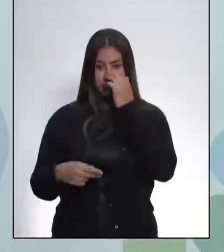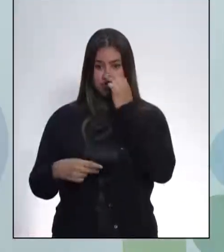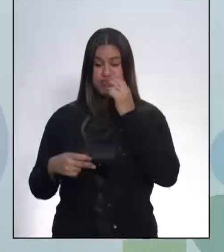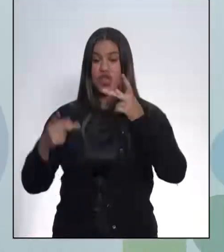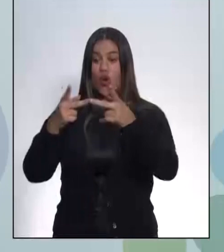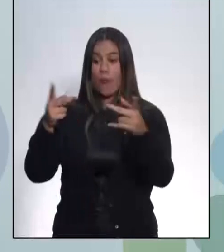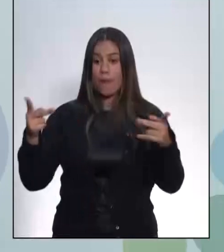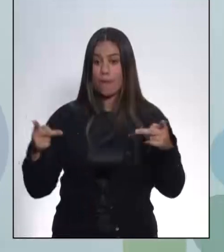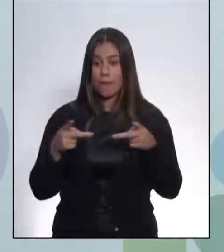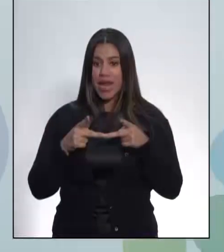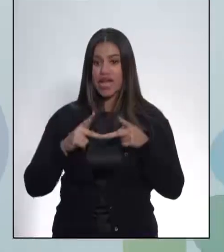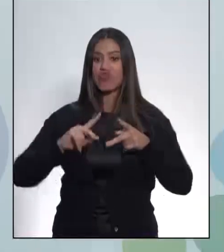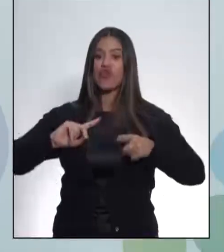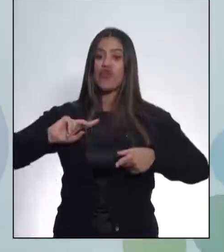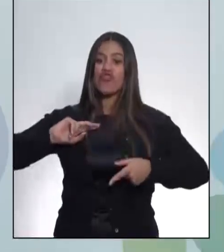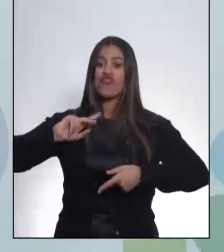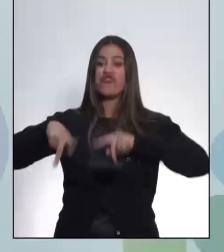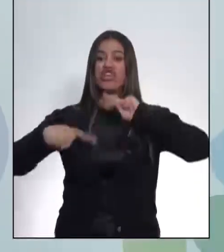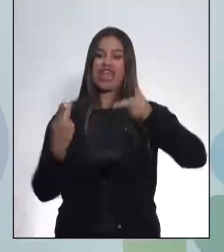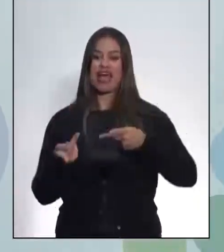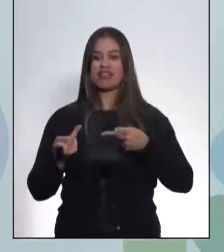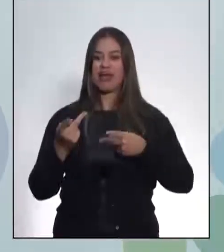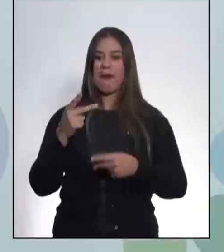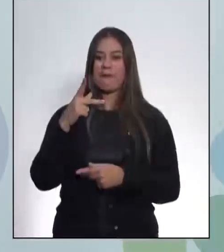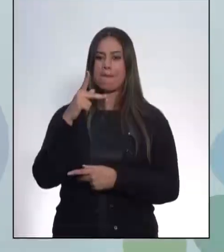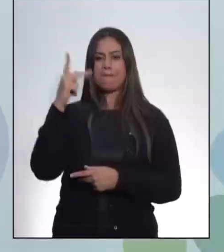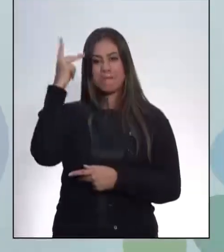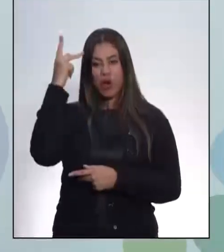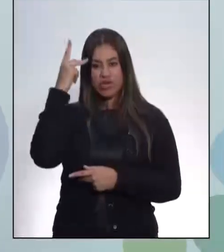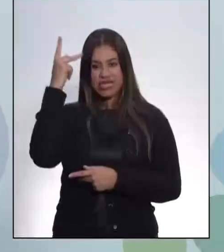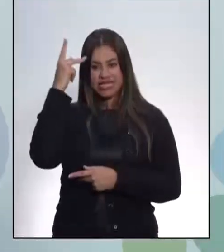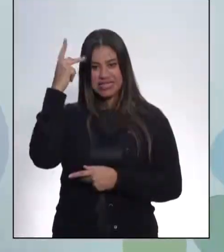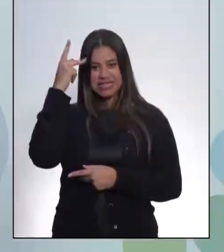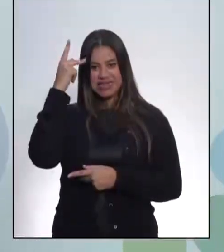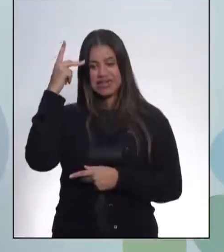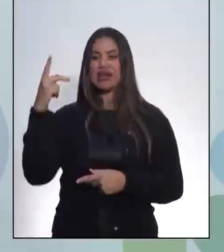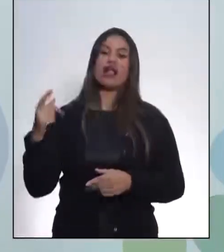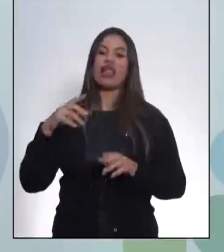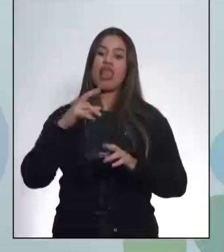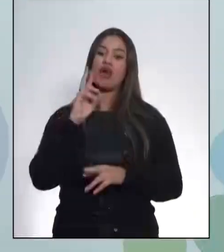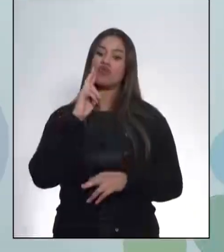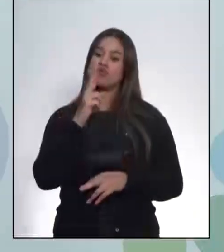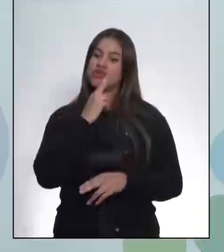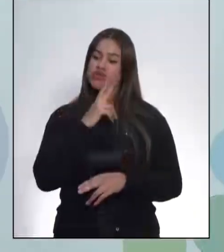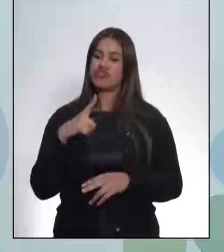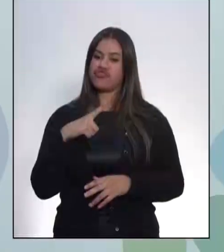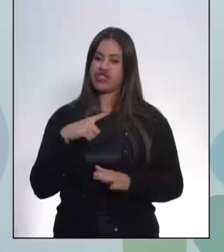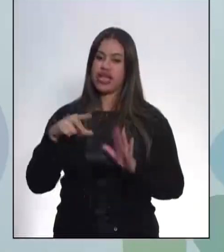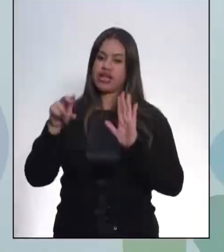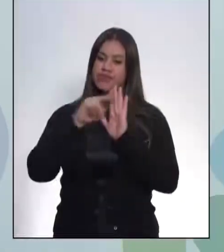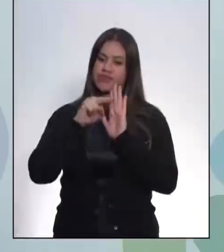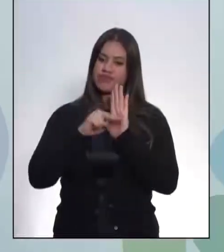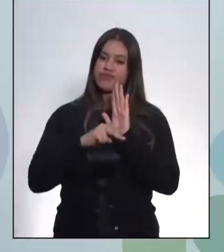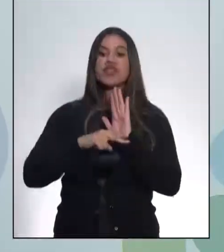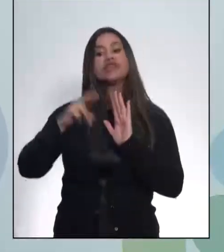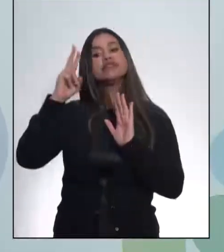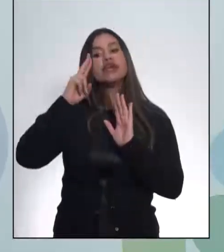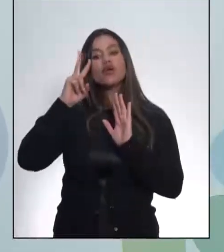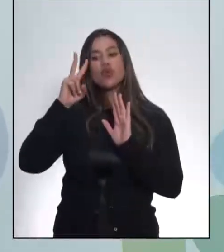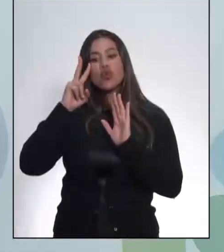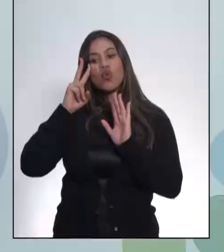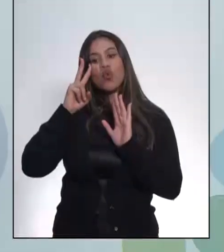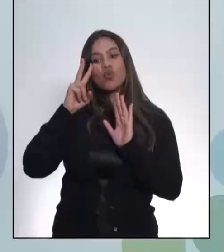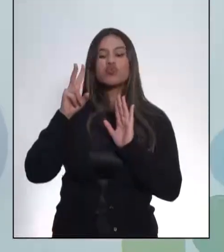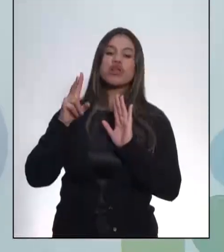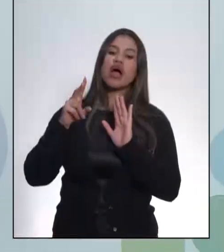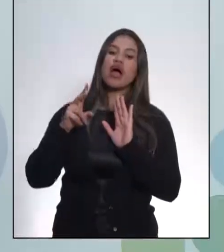à paulista. Você é muito jovenzinho, você não entende disso. Nos restaurantes, em geral, tem um cardápio já fixo. Toda segunda é virada paulista, toda terça é bife